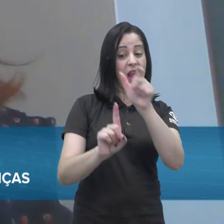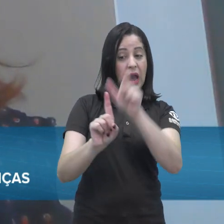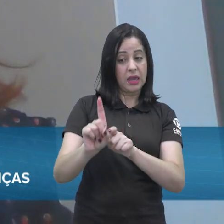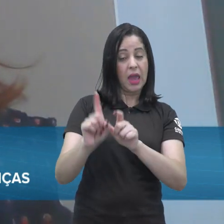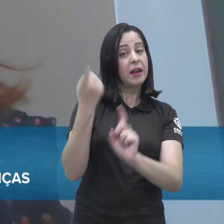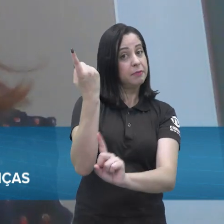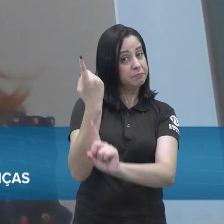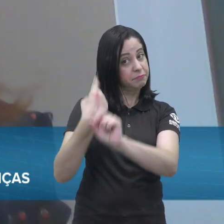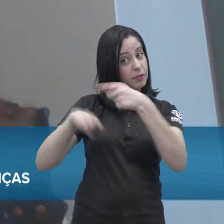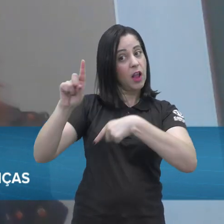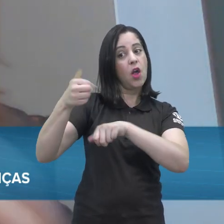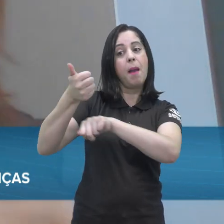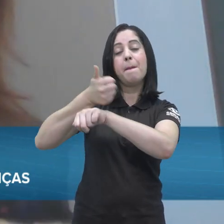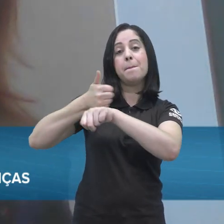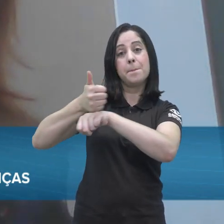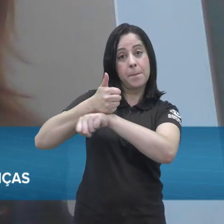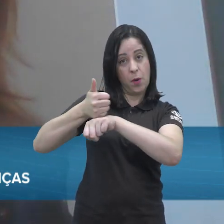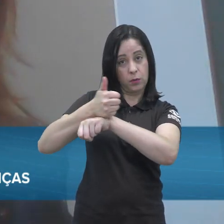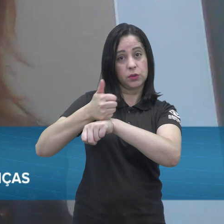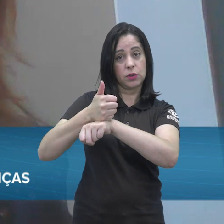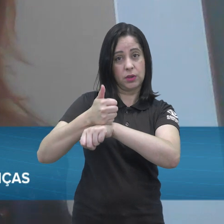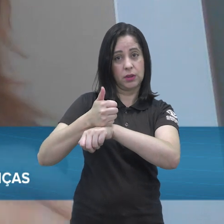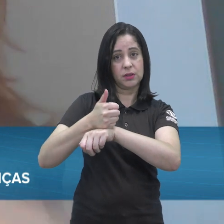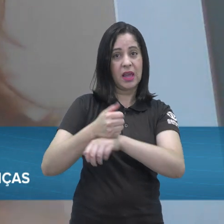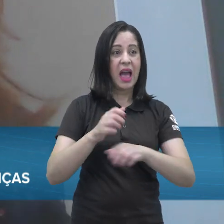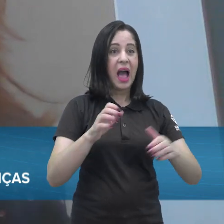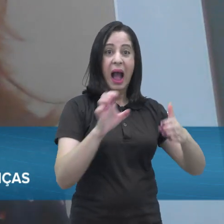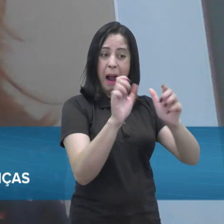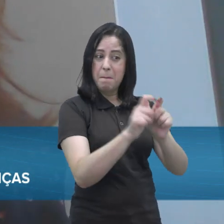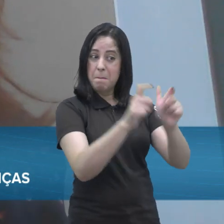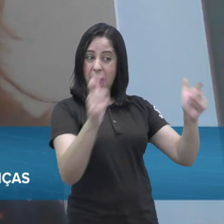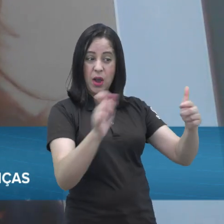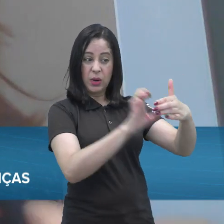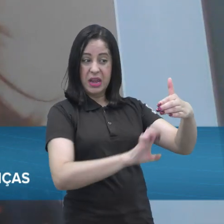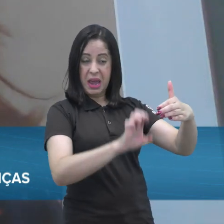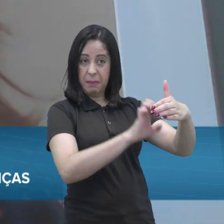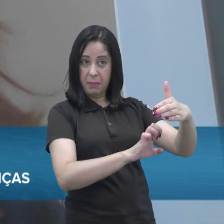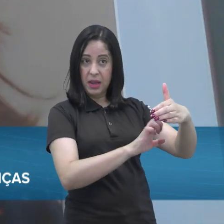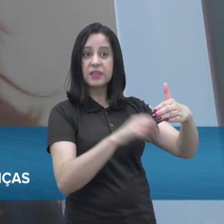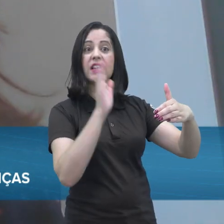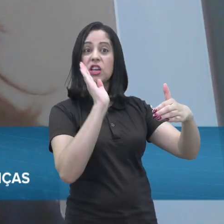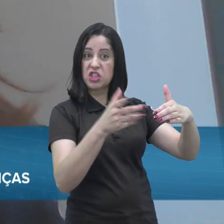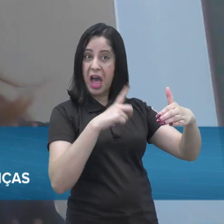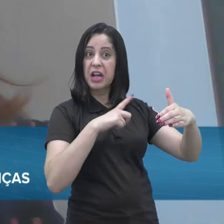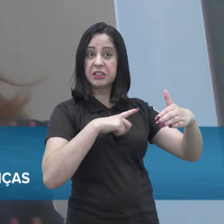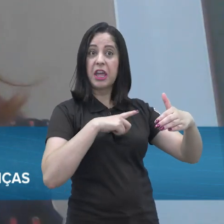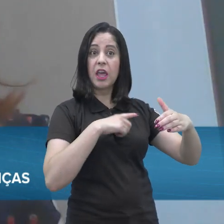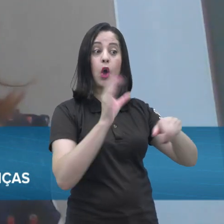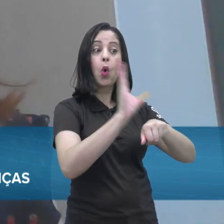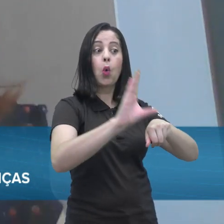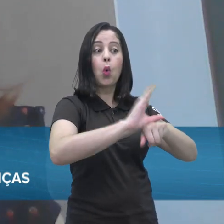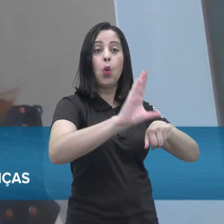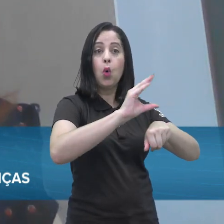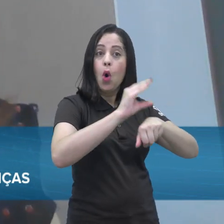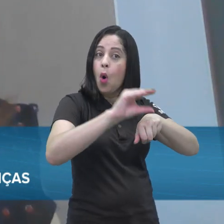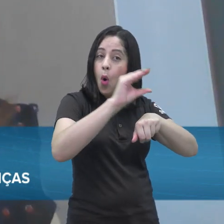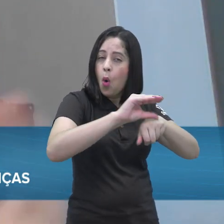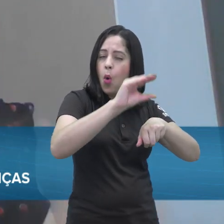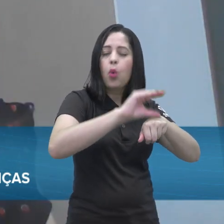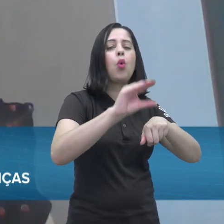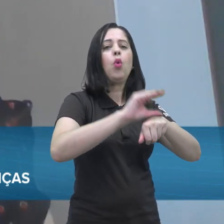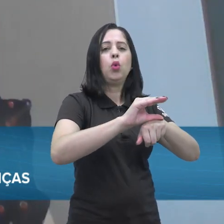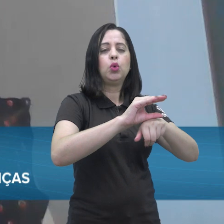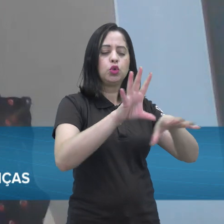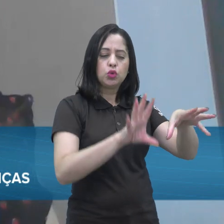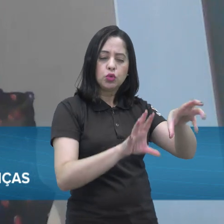de desenvolvimento internamente na empresa. Muitas empresas hoje já têm esse processo, tá? Então, é fazer